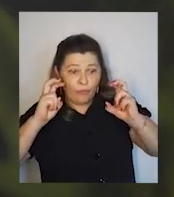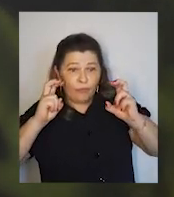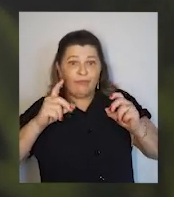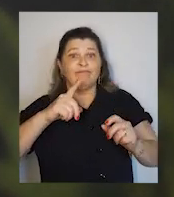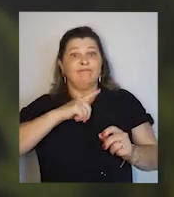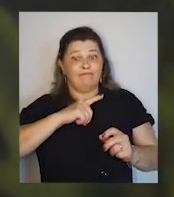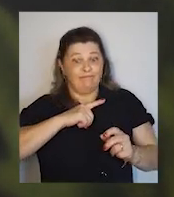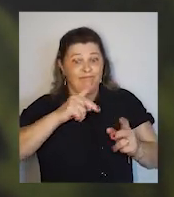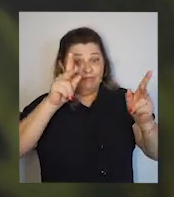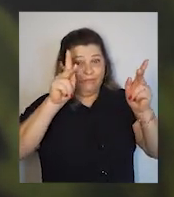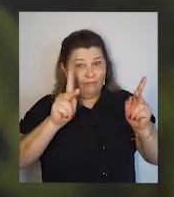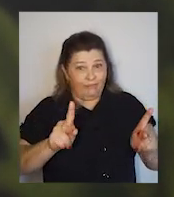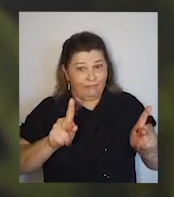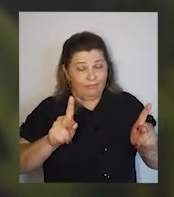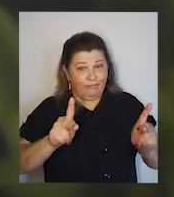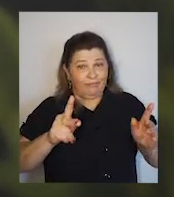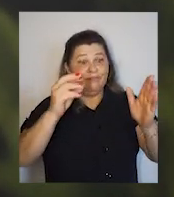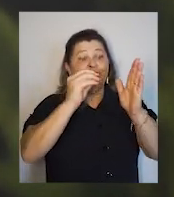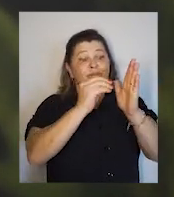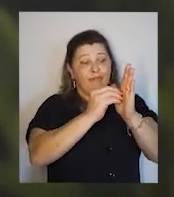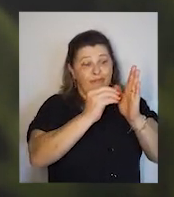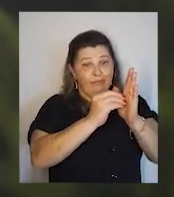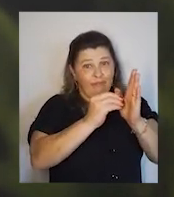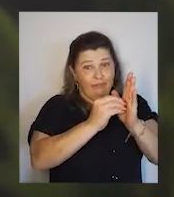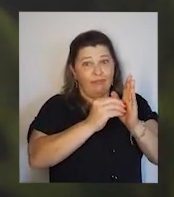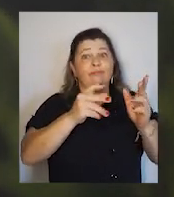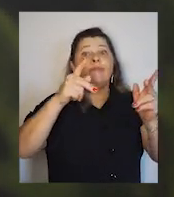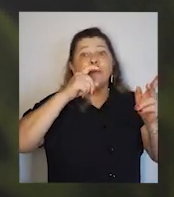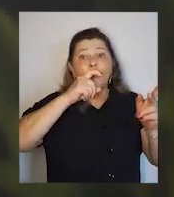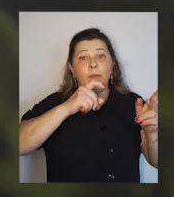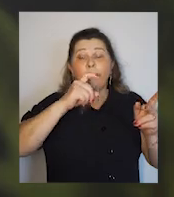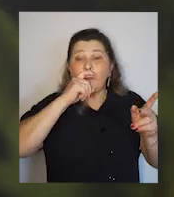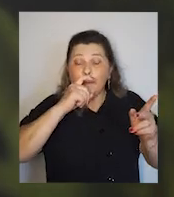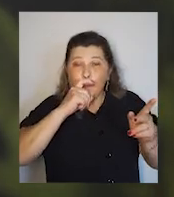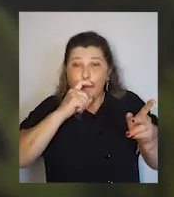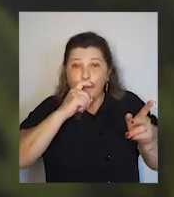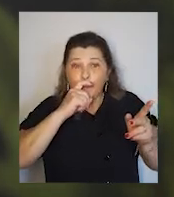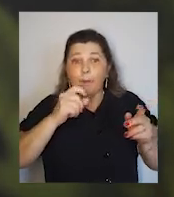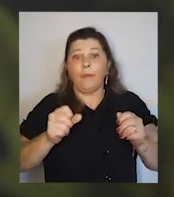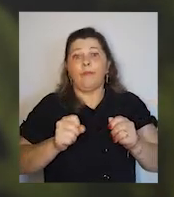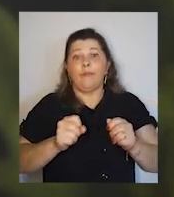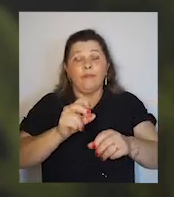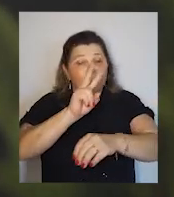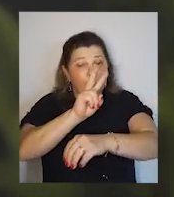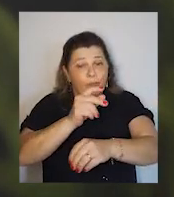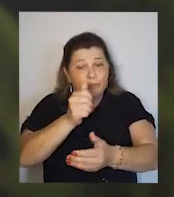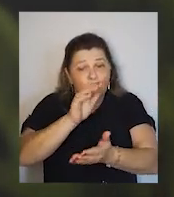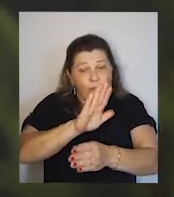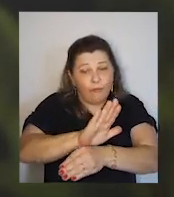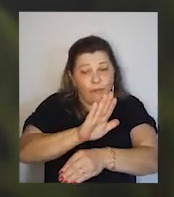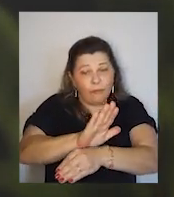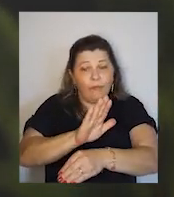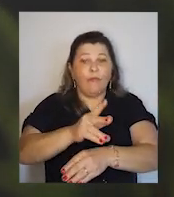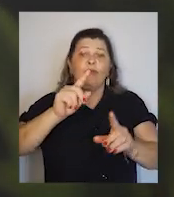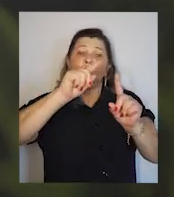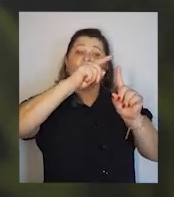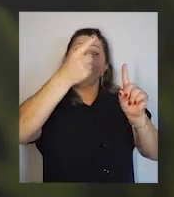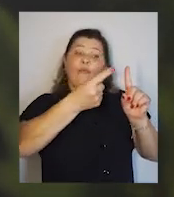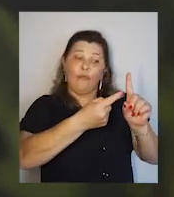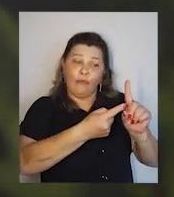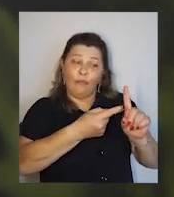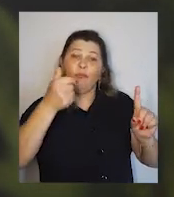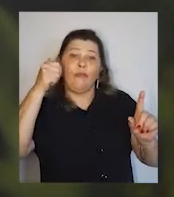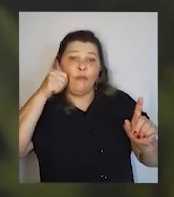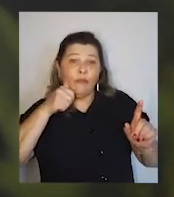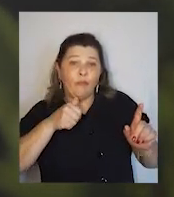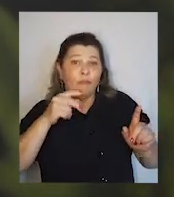uma peça que estava sendo deixada de lado, que era o parceiro, que era o pai. Então a gente dava muito enfoque para a gestante, o cuidado da criança, e a